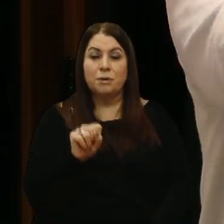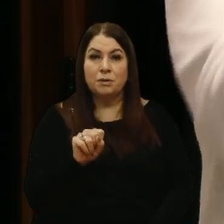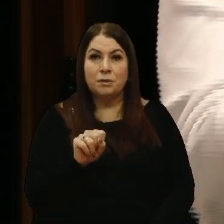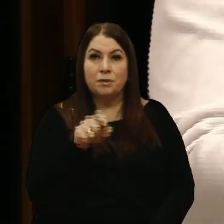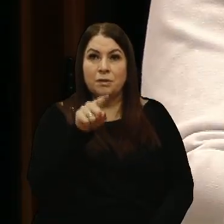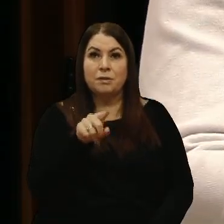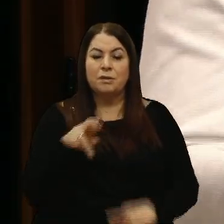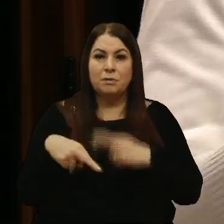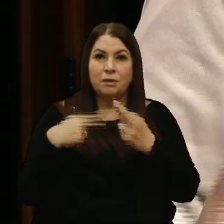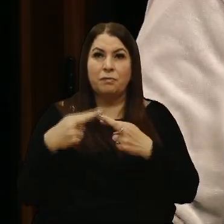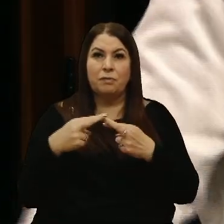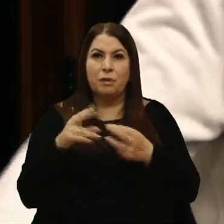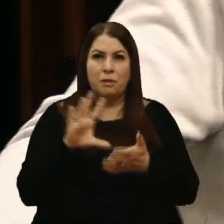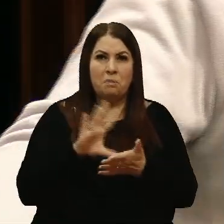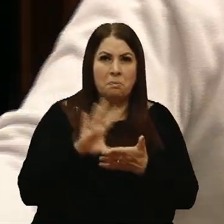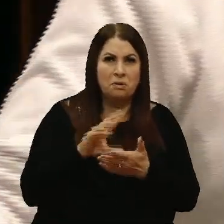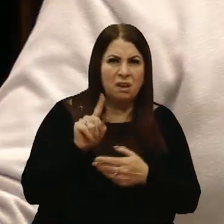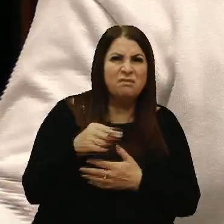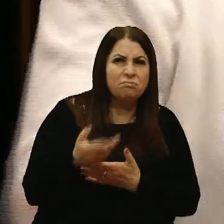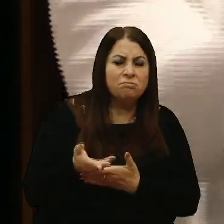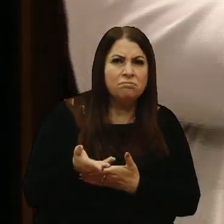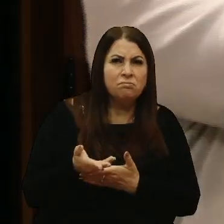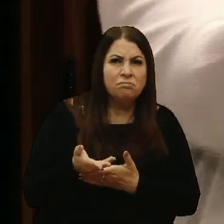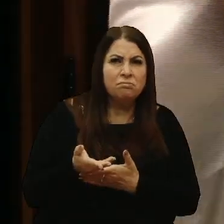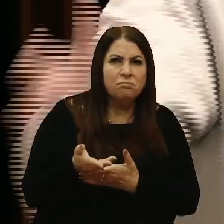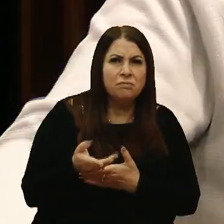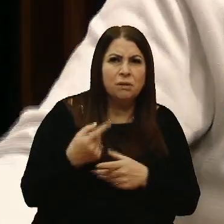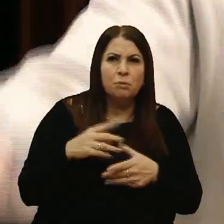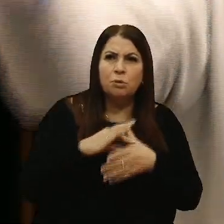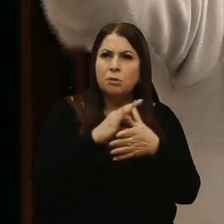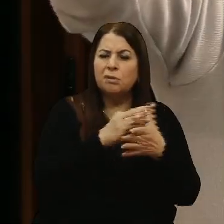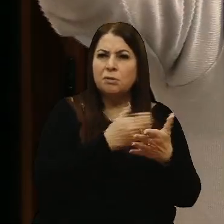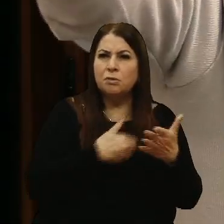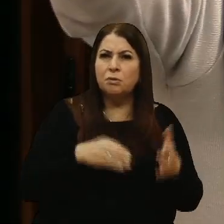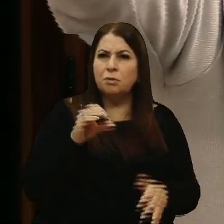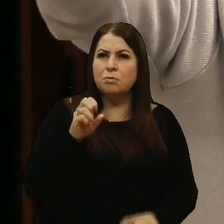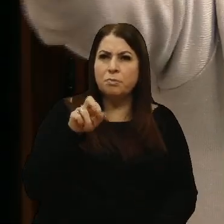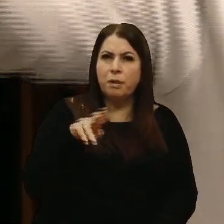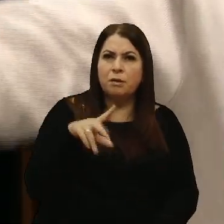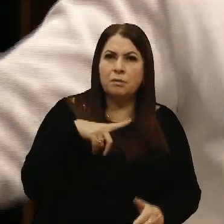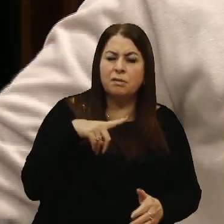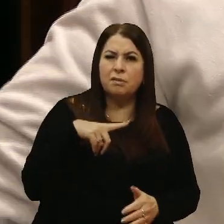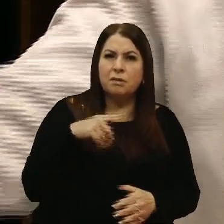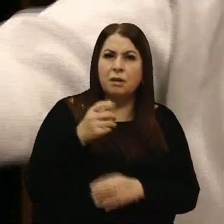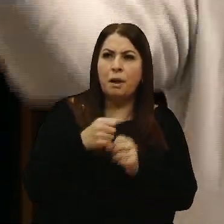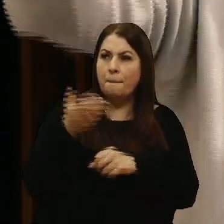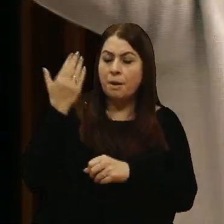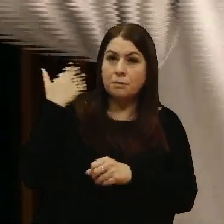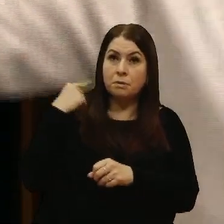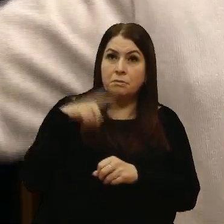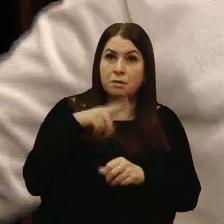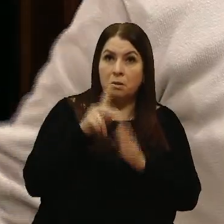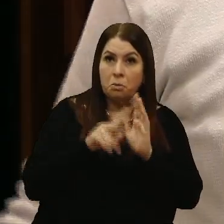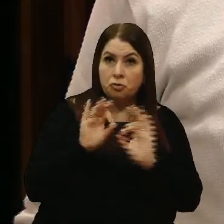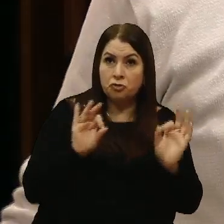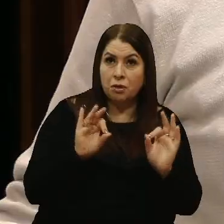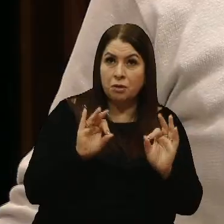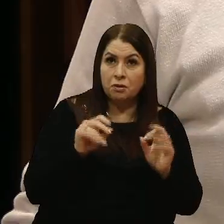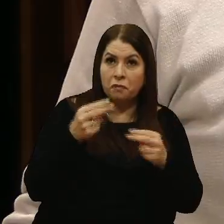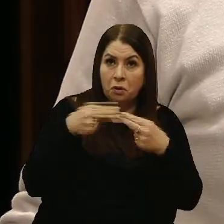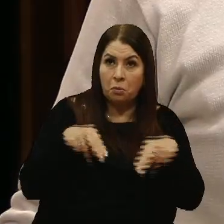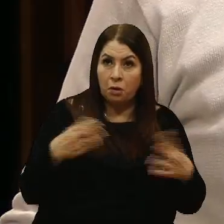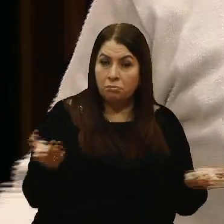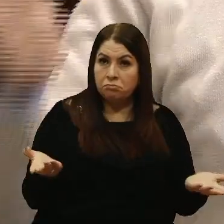para a reforma de praça, será que seria isso? Porque para o líder do governo do Osmar Terra diz que tem emenda no passado e já tem projeto, já vão